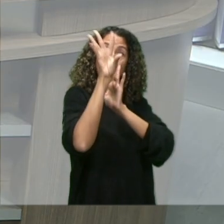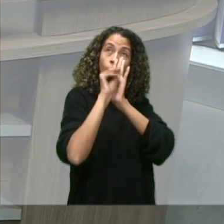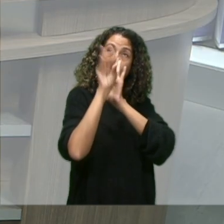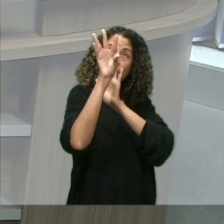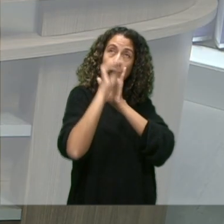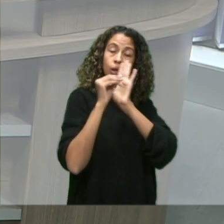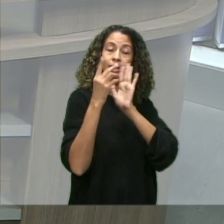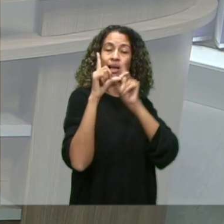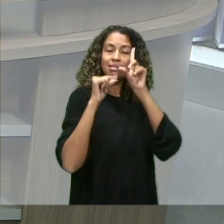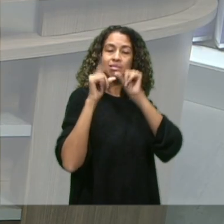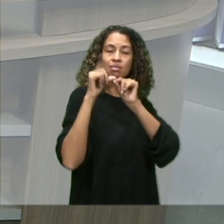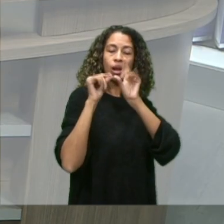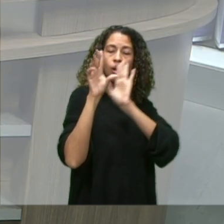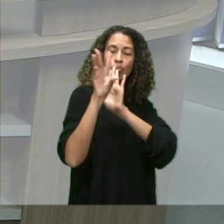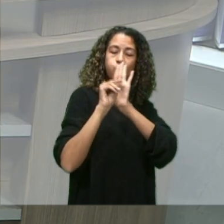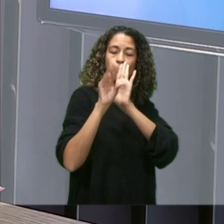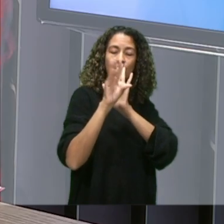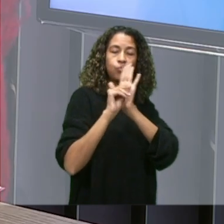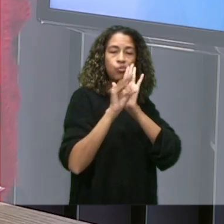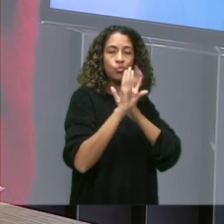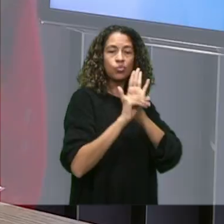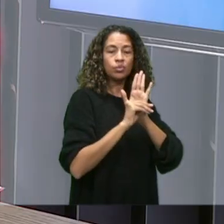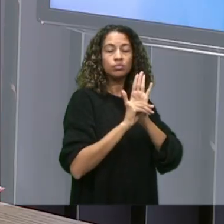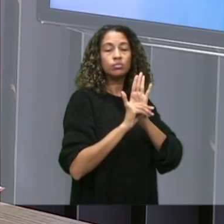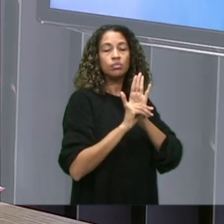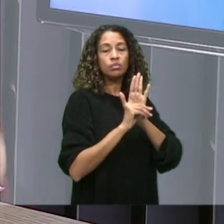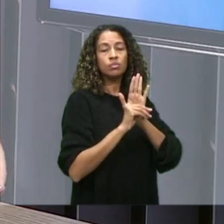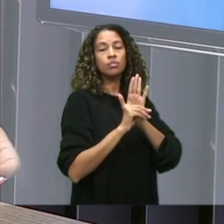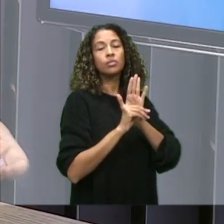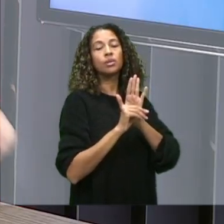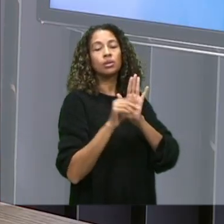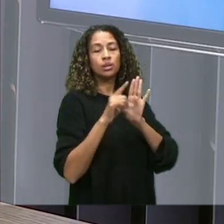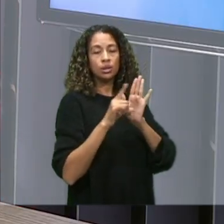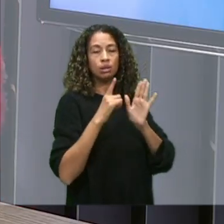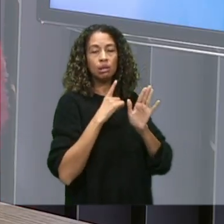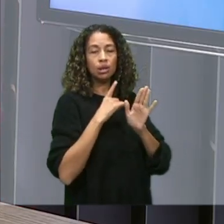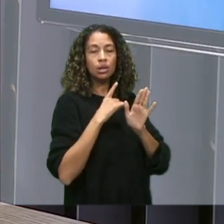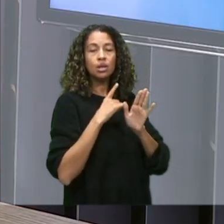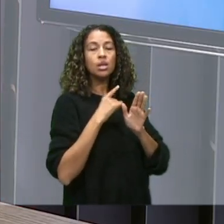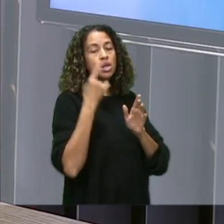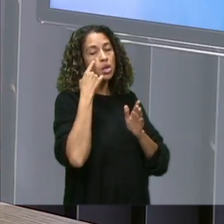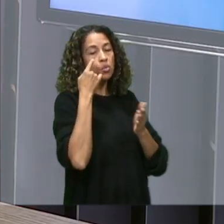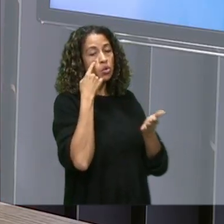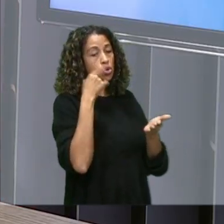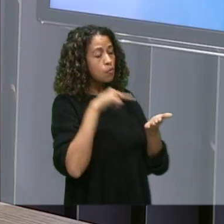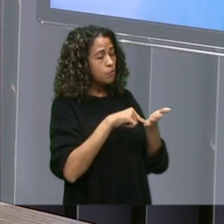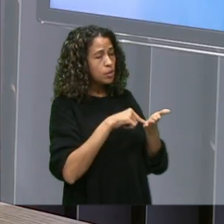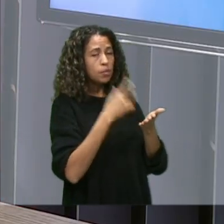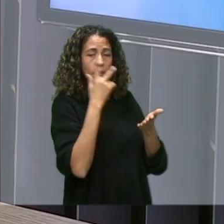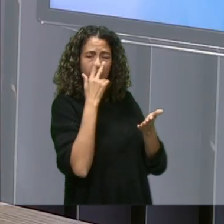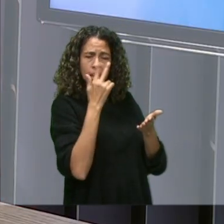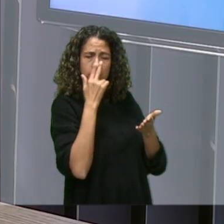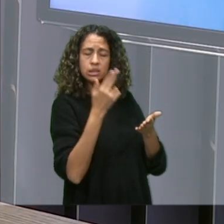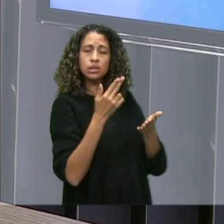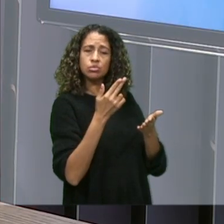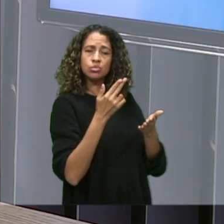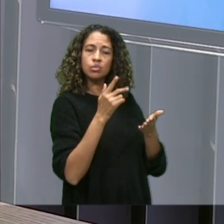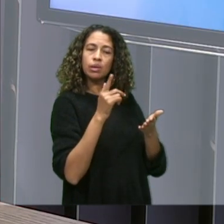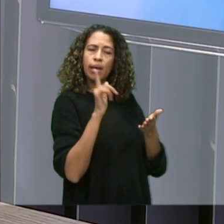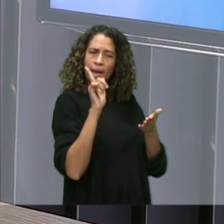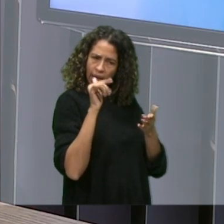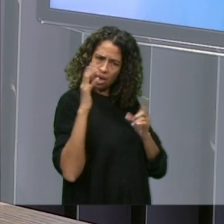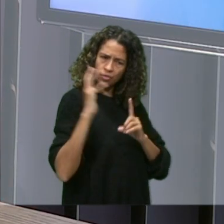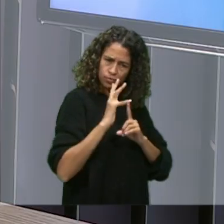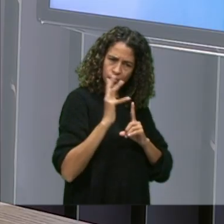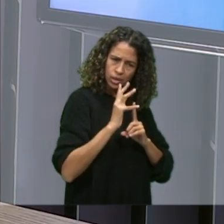e pontinhos minúsculos, coloridos, que formam o desenho. E eu reconheci isso aqui. Aí eu queria ver contigo,